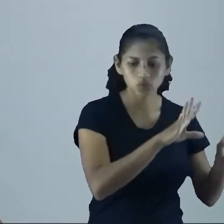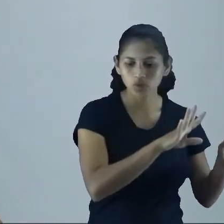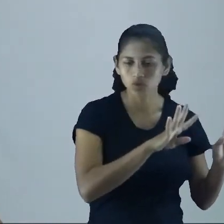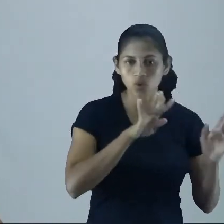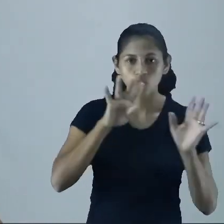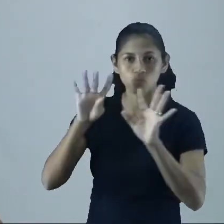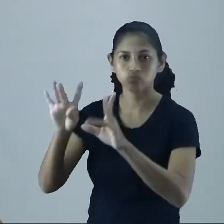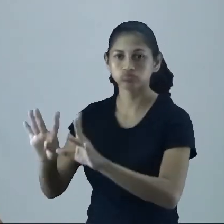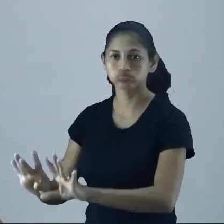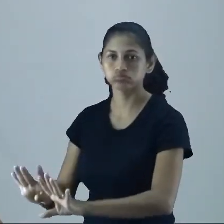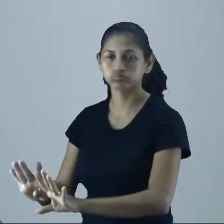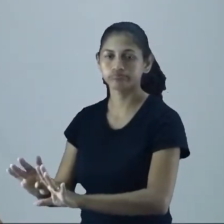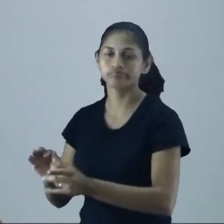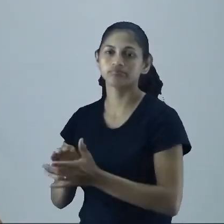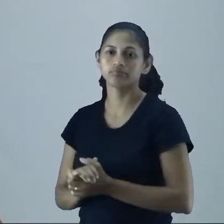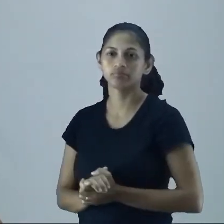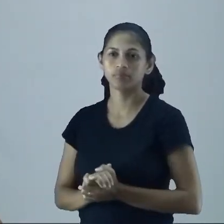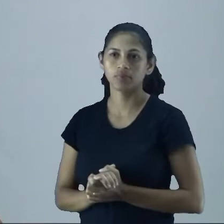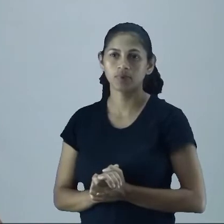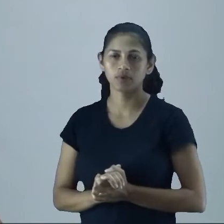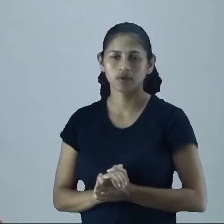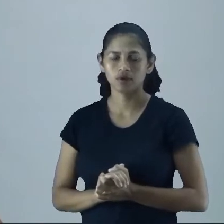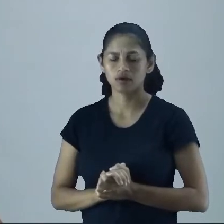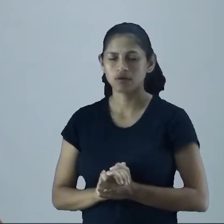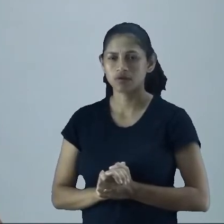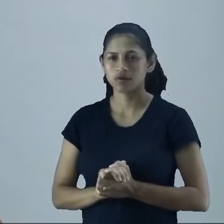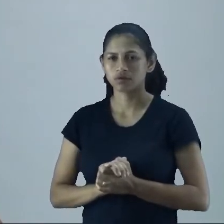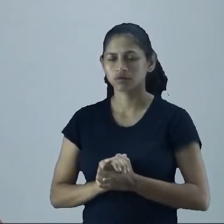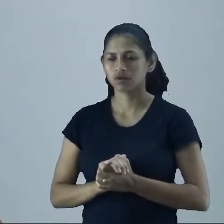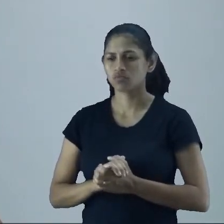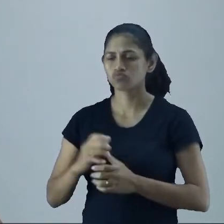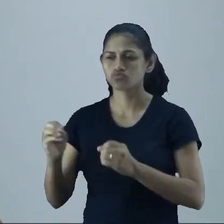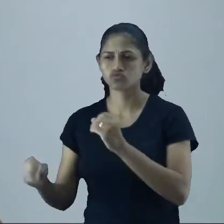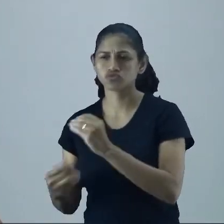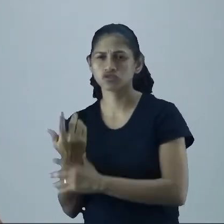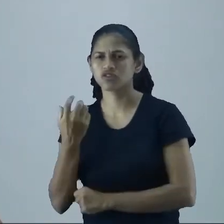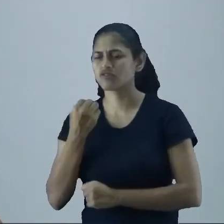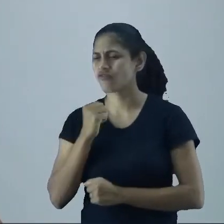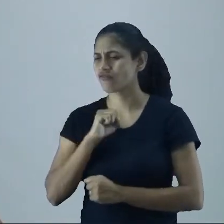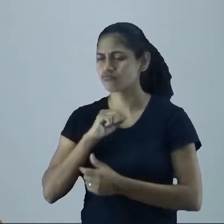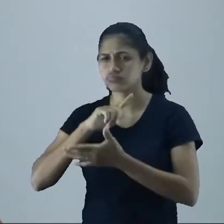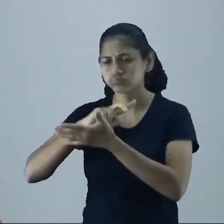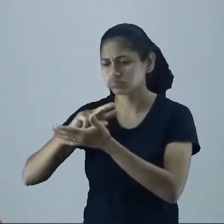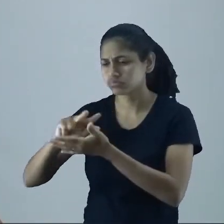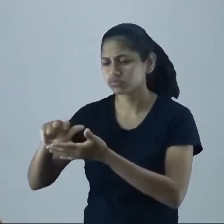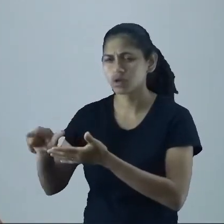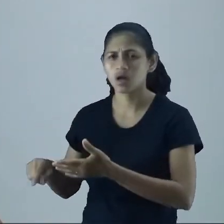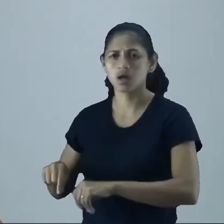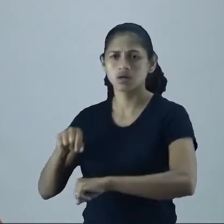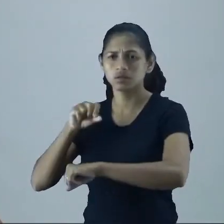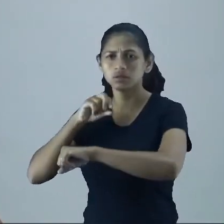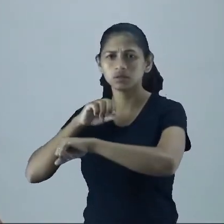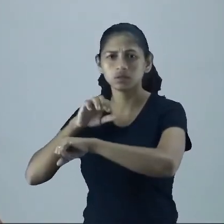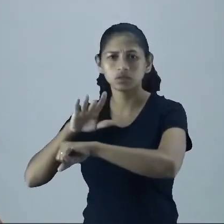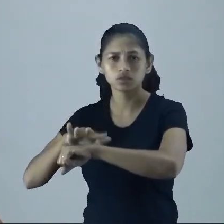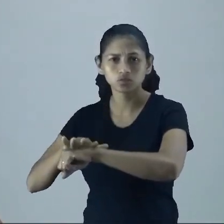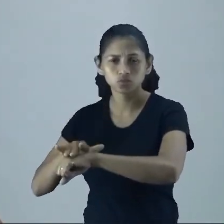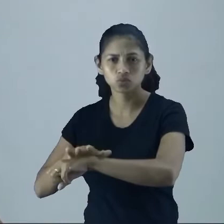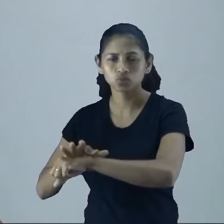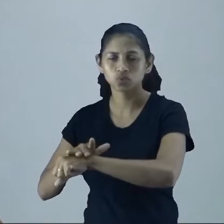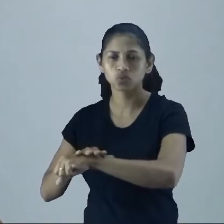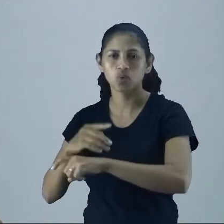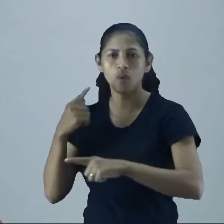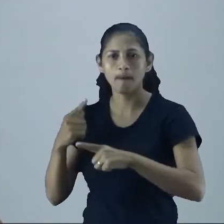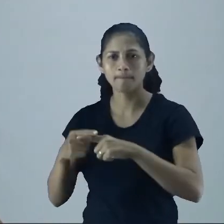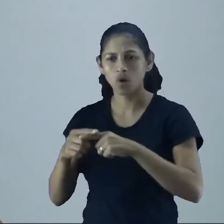situações delicadas, surgiram várias epidemias, pandemias, doenças foram surgindo, né, por conta daquele